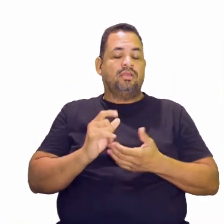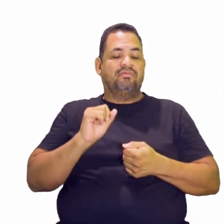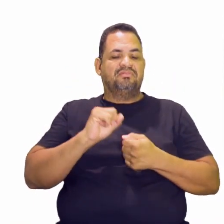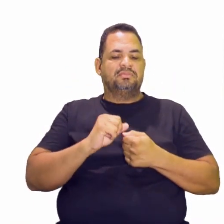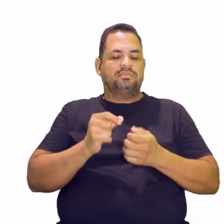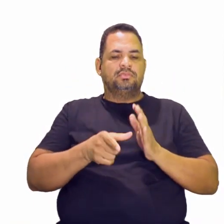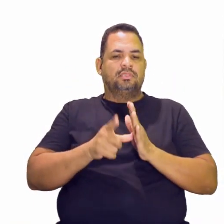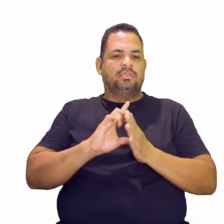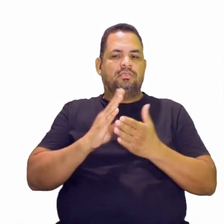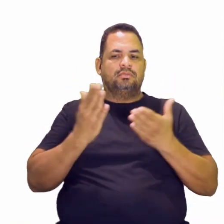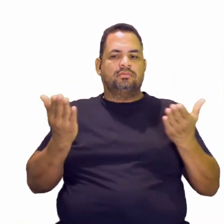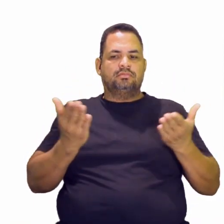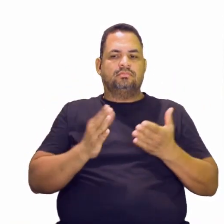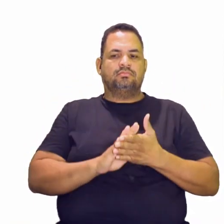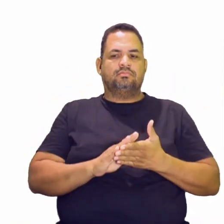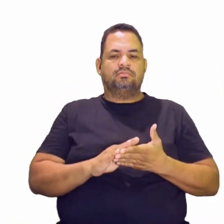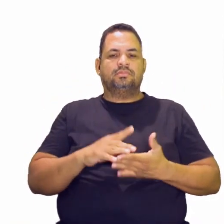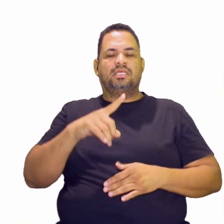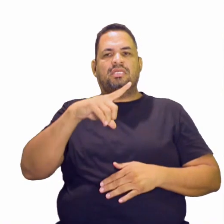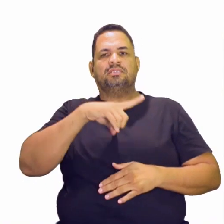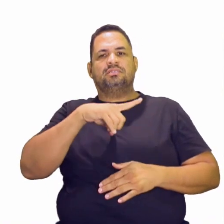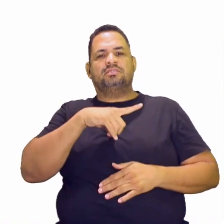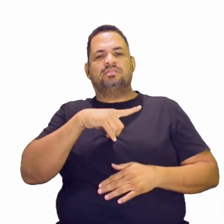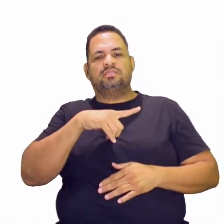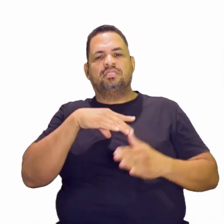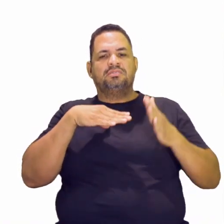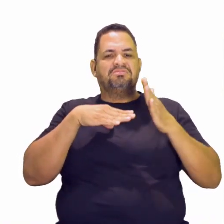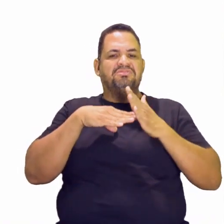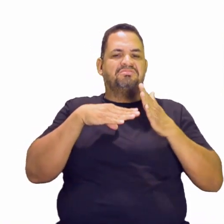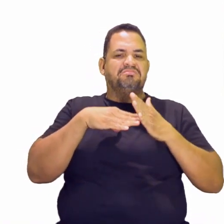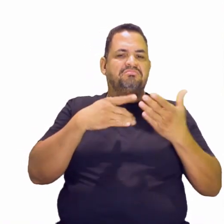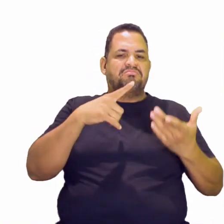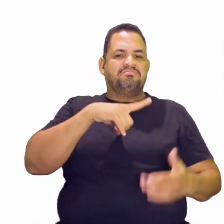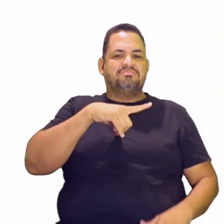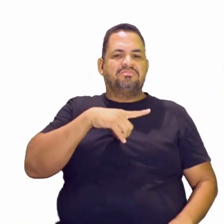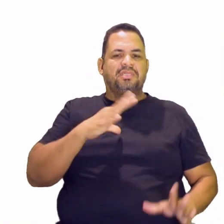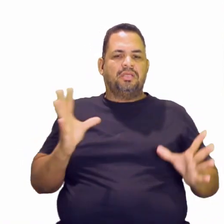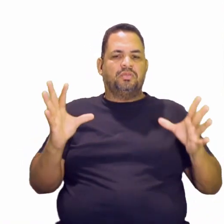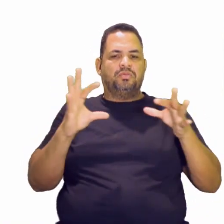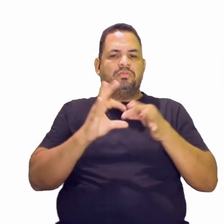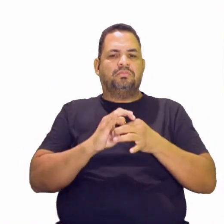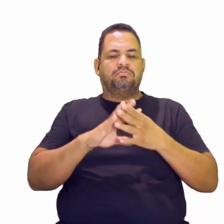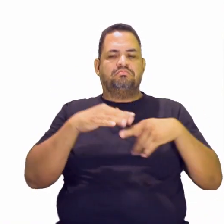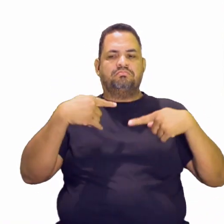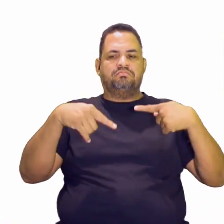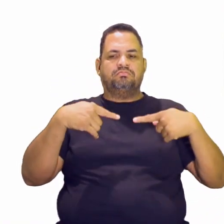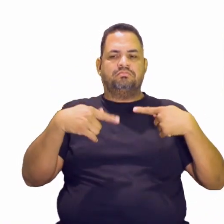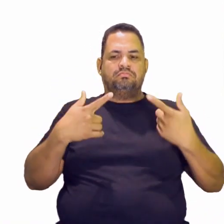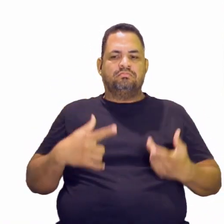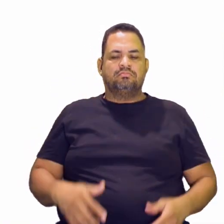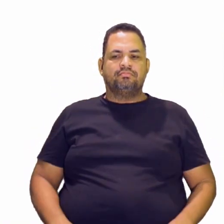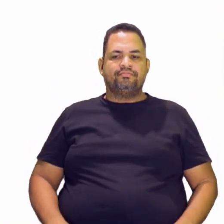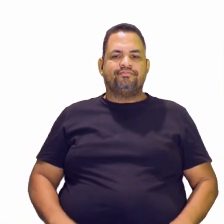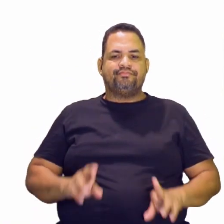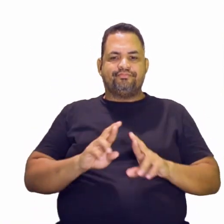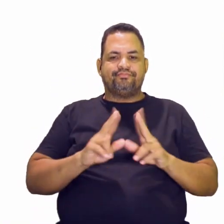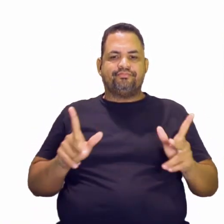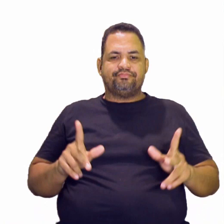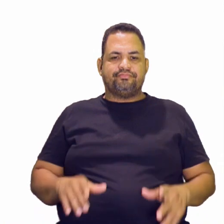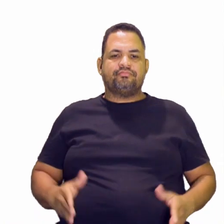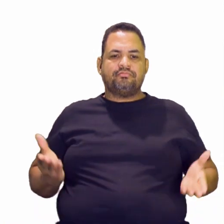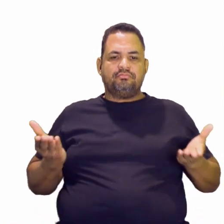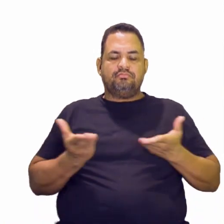fazia antes. Porque antes havia censura, havia um contexto político diferente